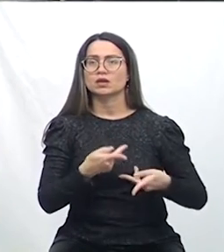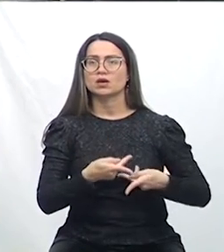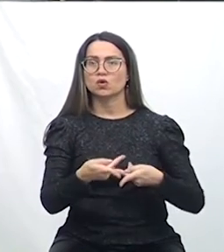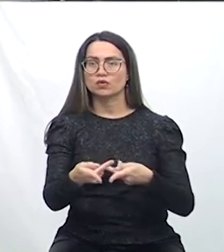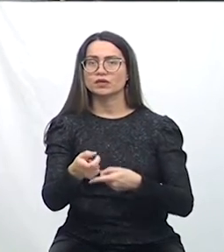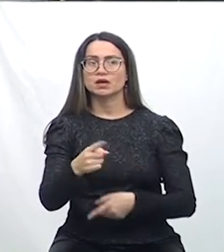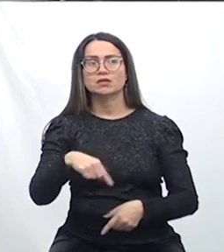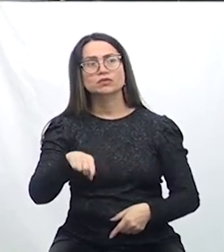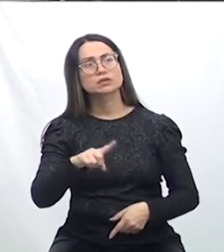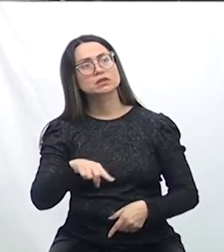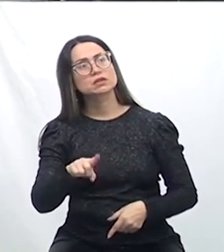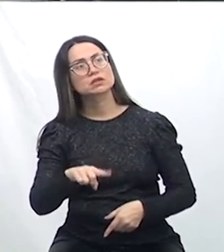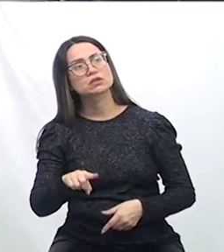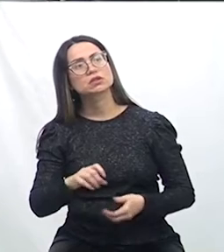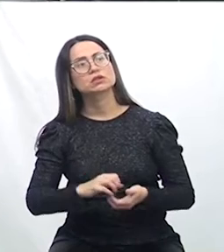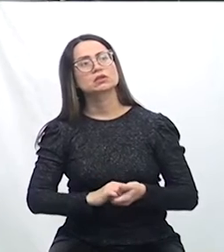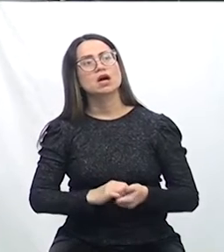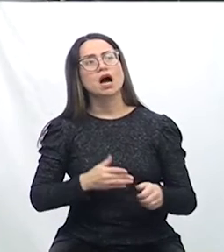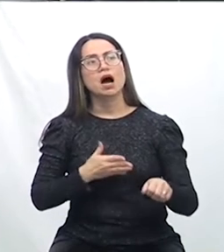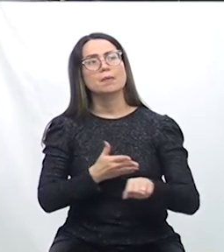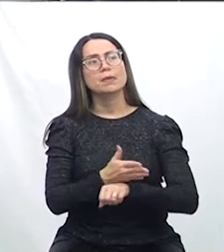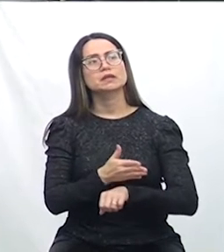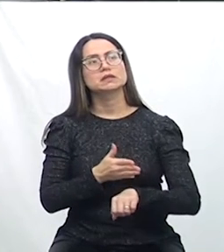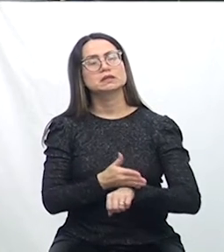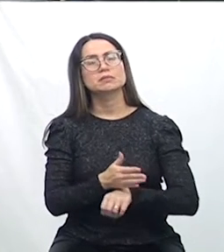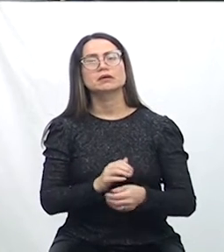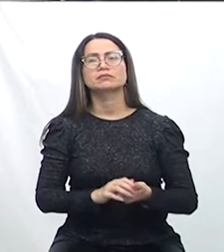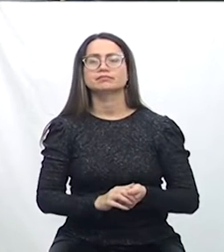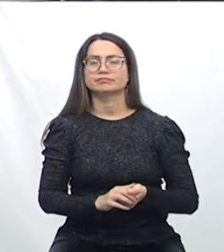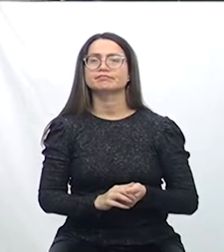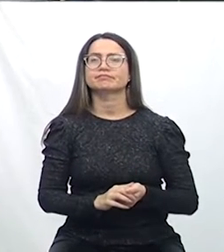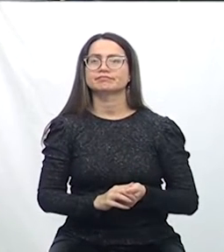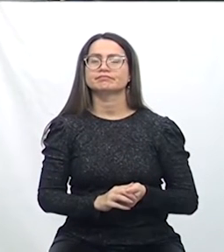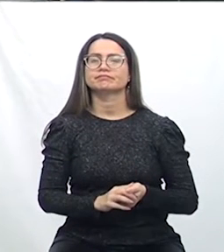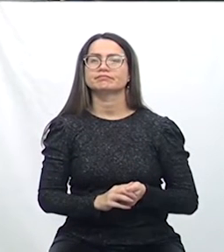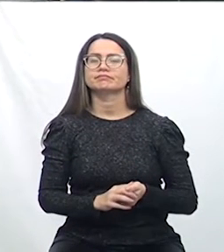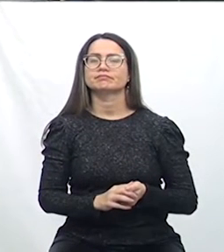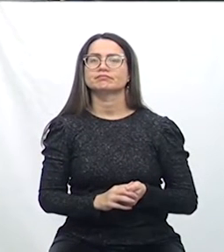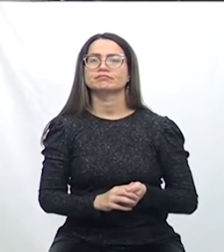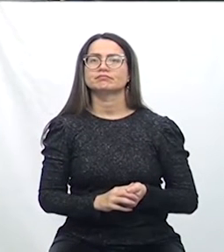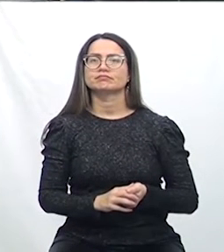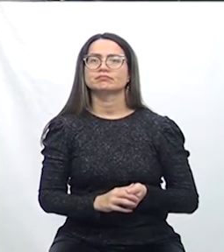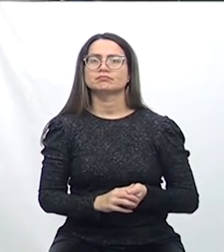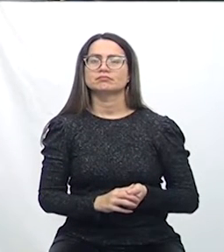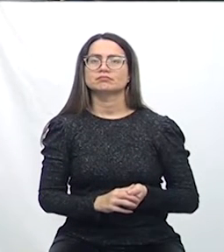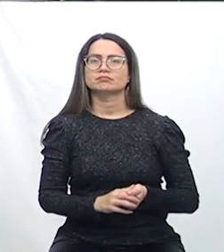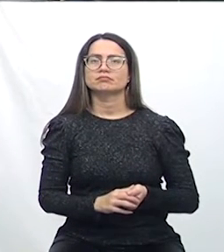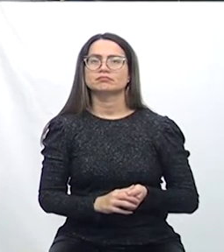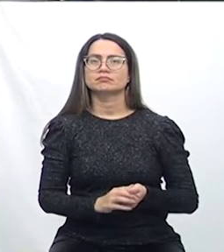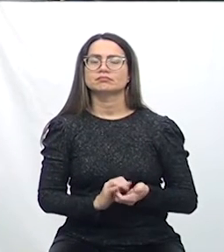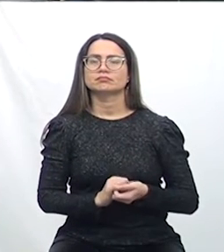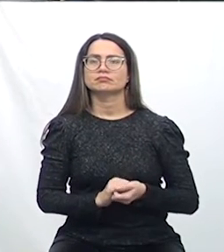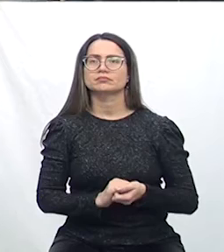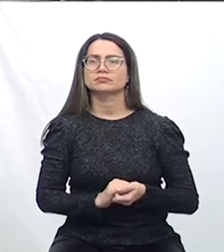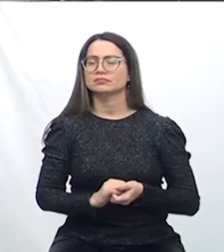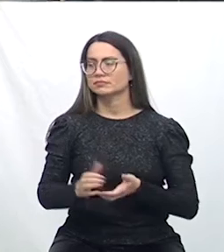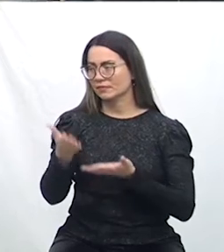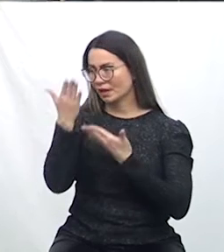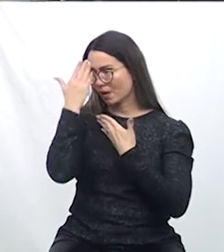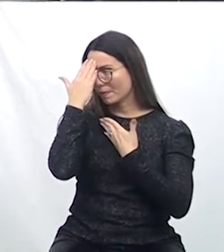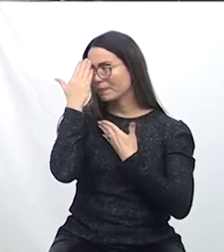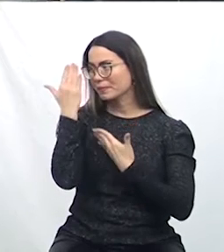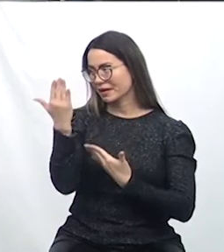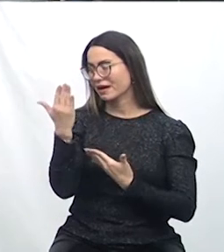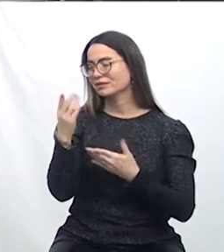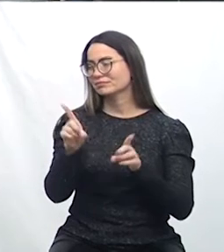colegas e para as colegas para participarem, contribuírem na discussão. Ah, sim, fique à vontade. Obrigado pela